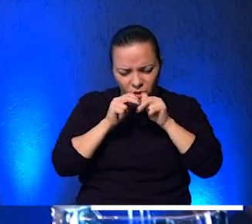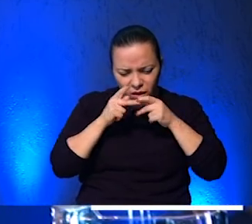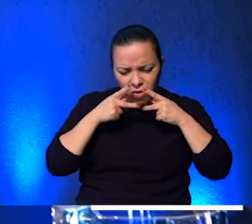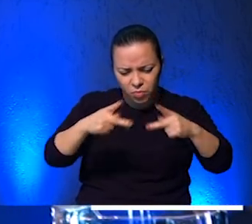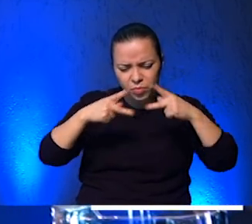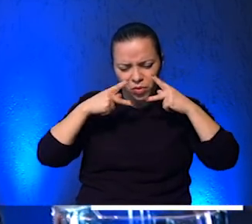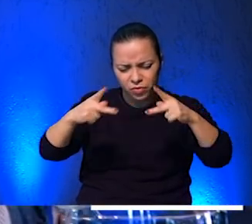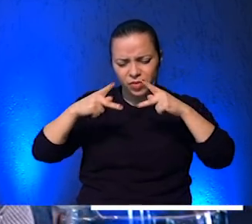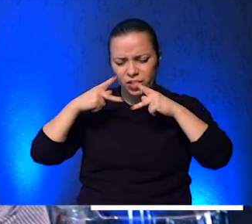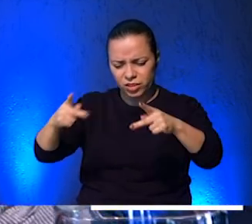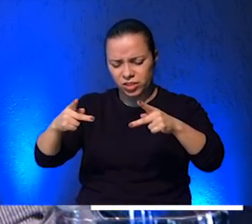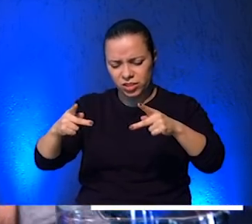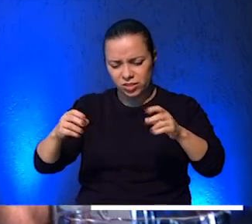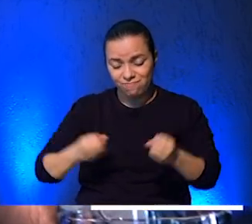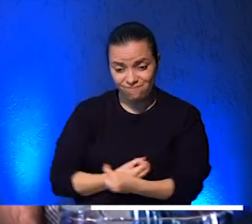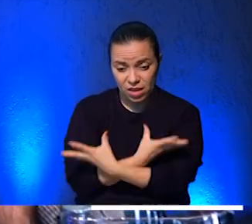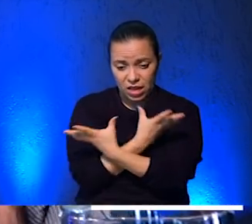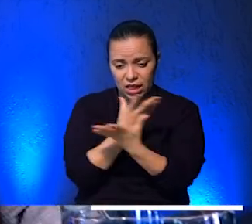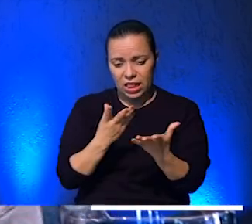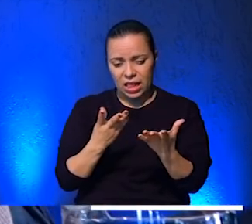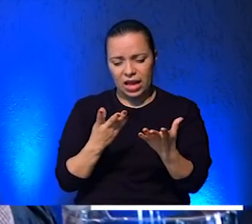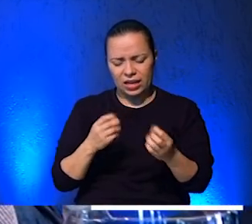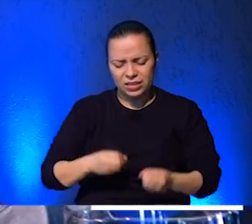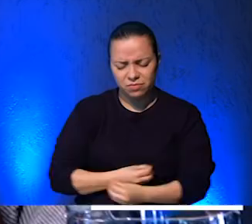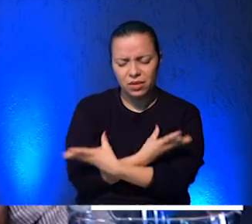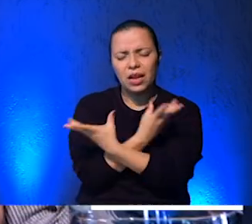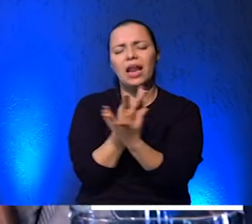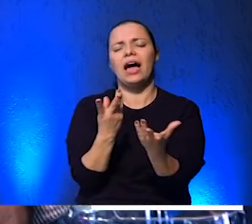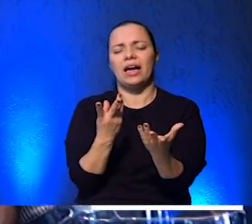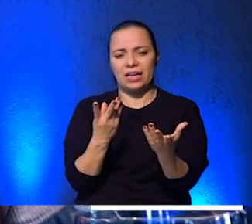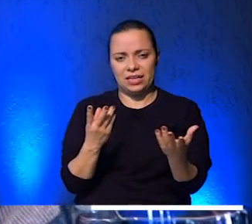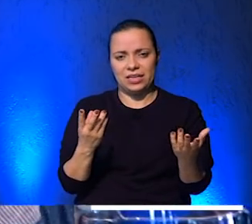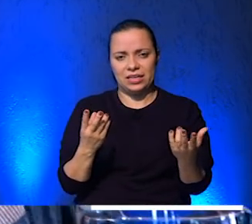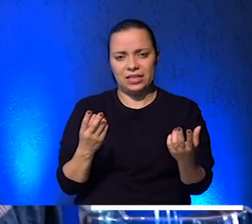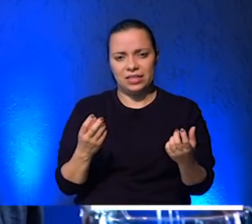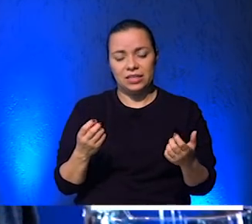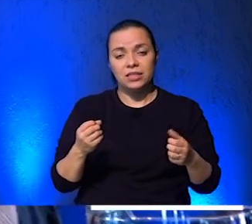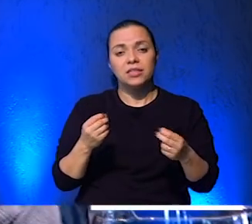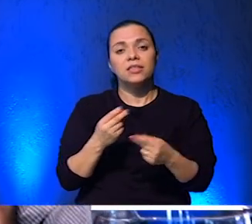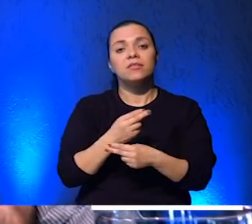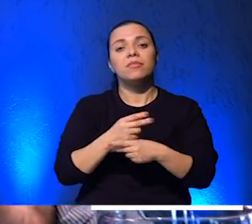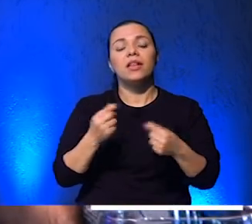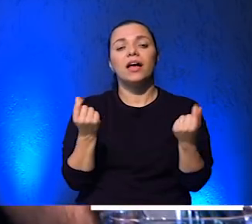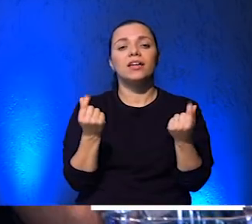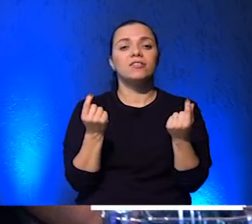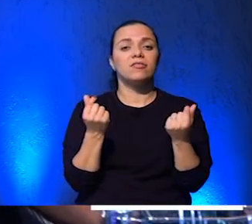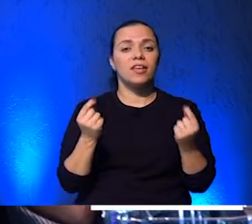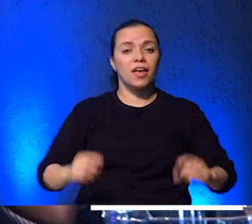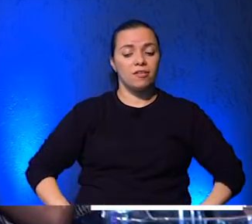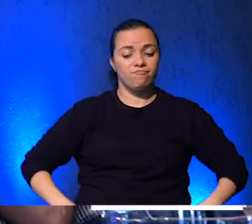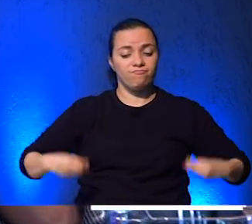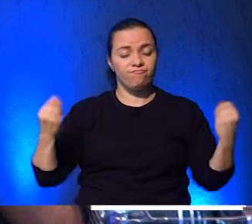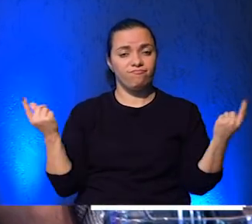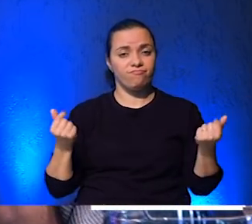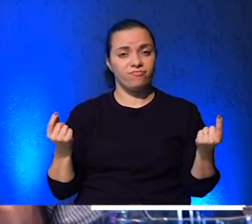milagres financeiros porque a tua palavra diz façam prova de e se eu não vos abrir as